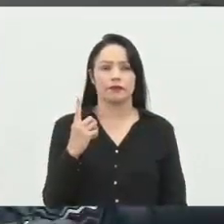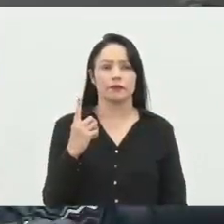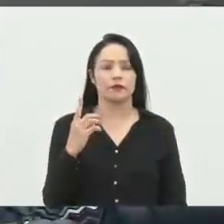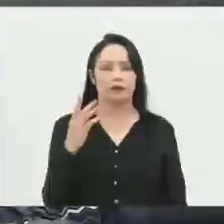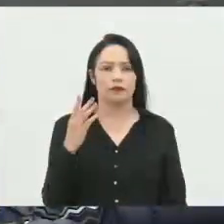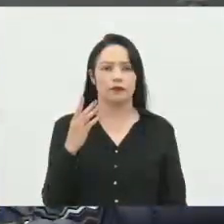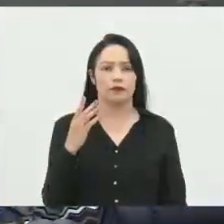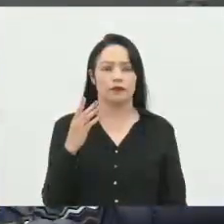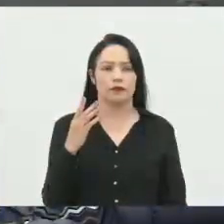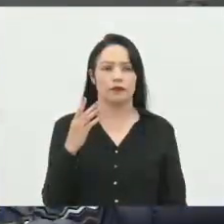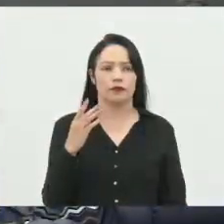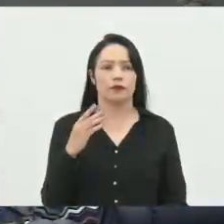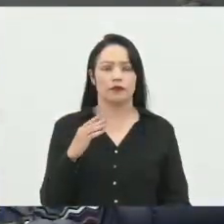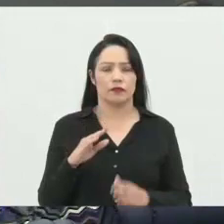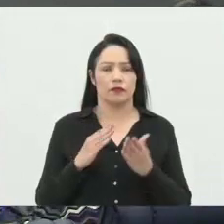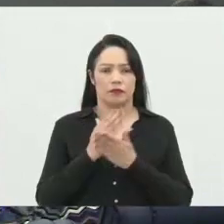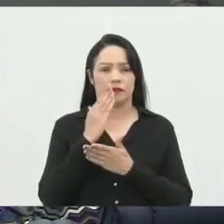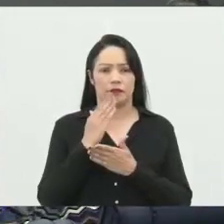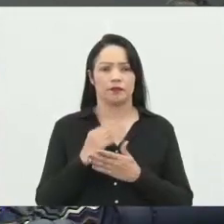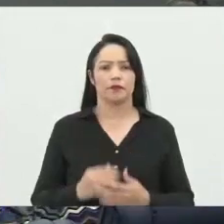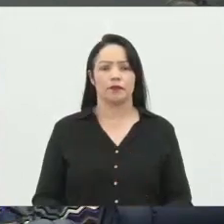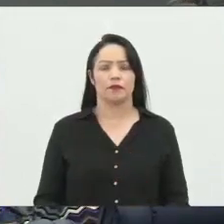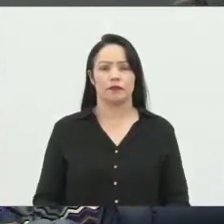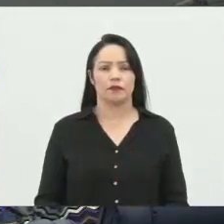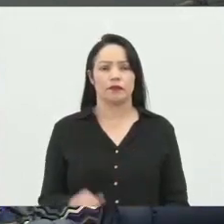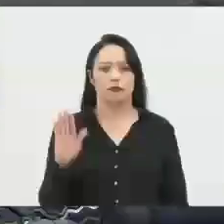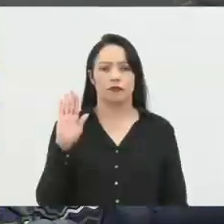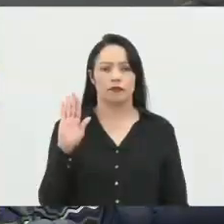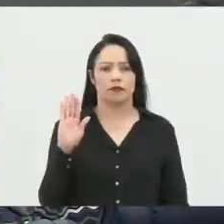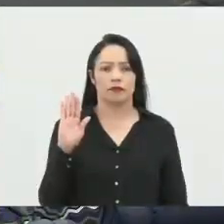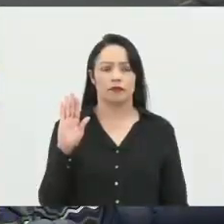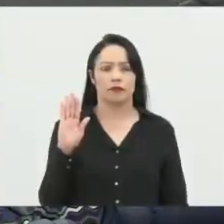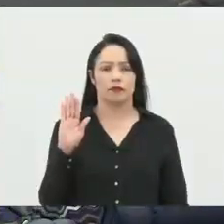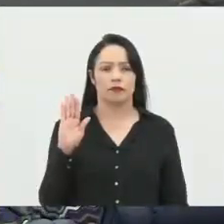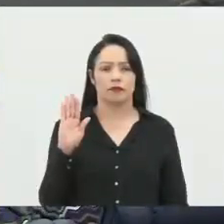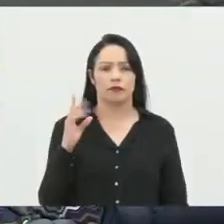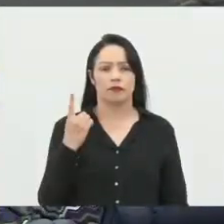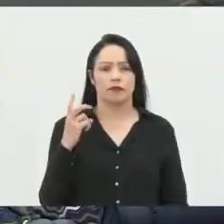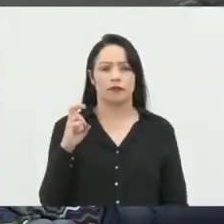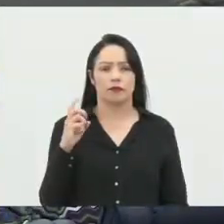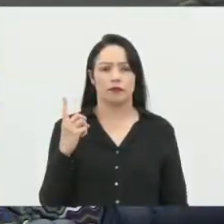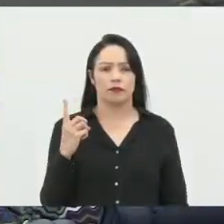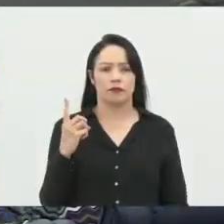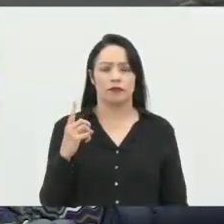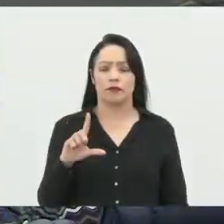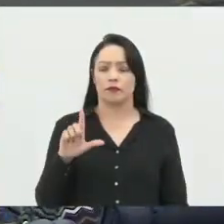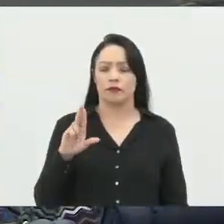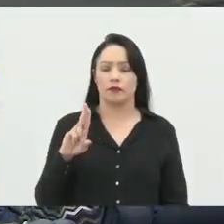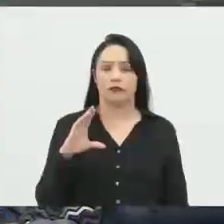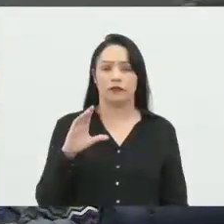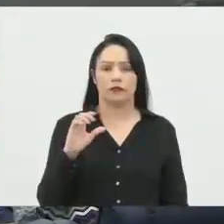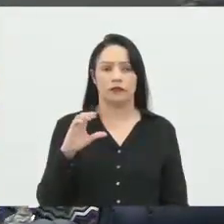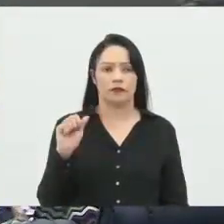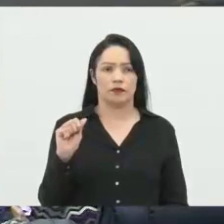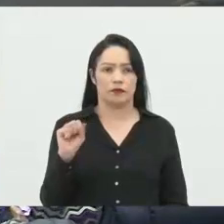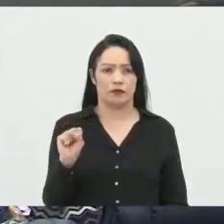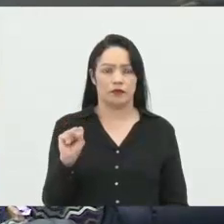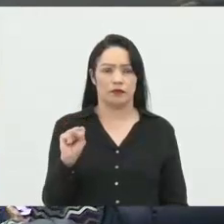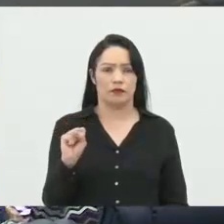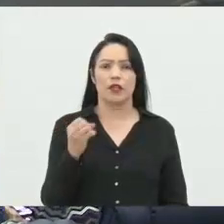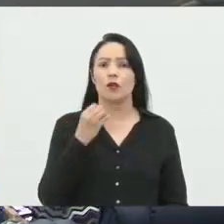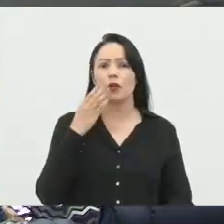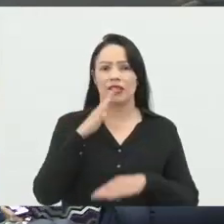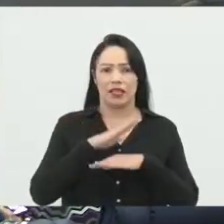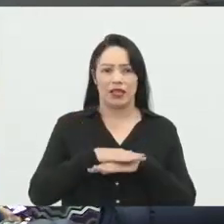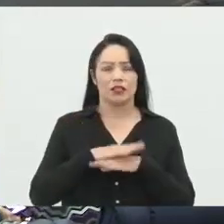se manifestem aprovado presente pela ordem pelo um sim como Vereador Lucas Boa tarde Presidente vereadores